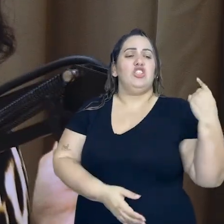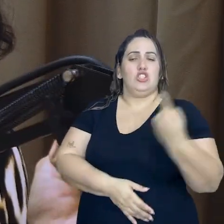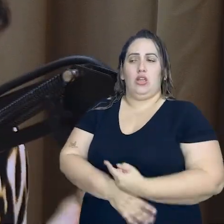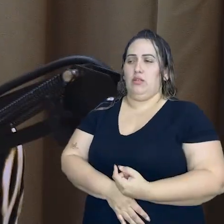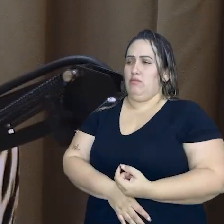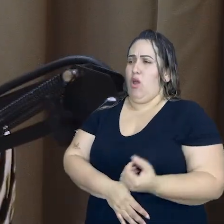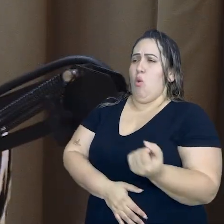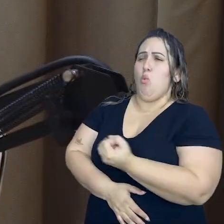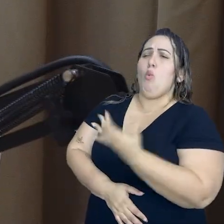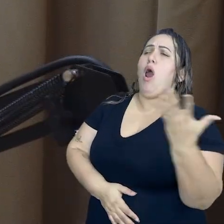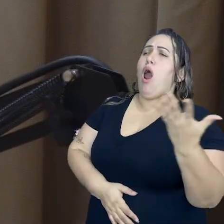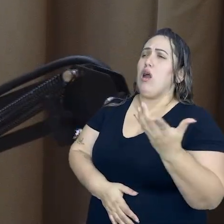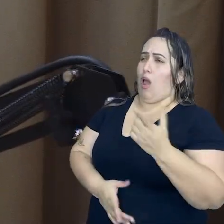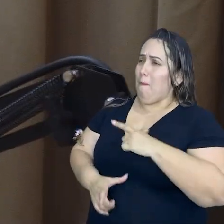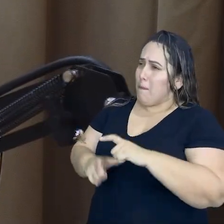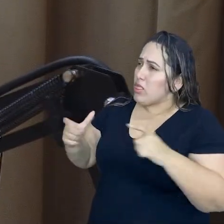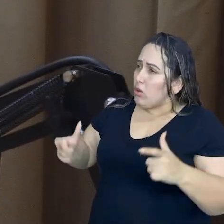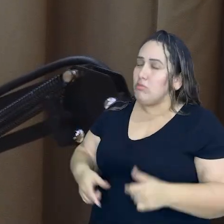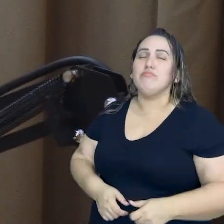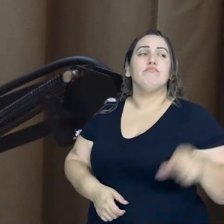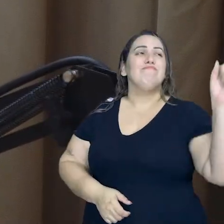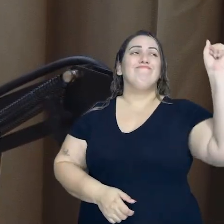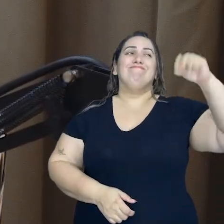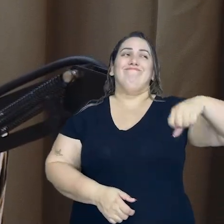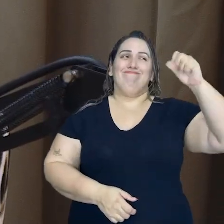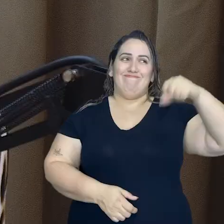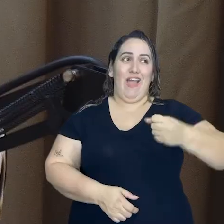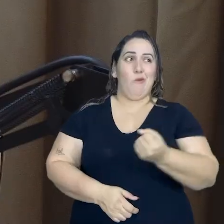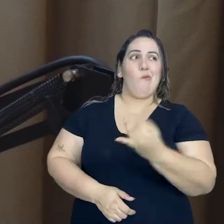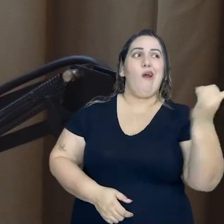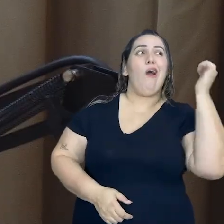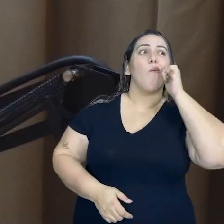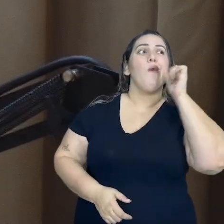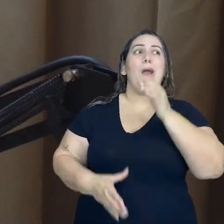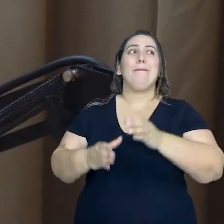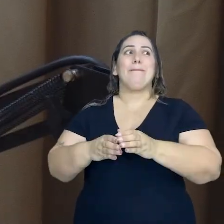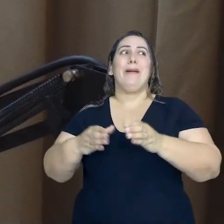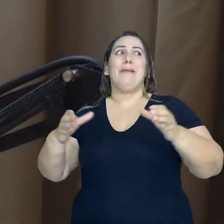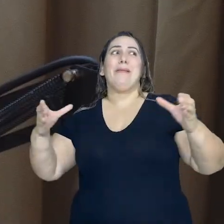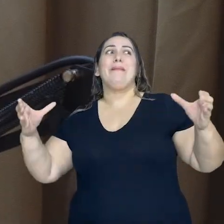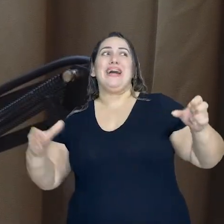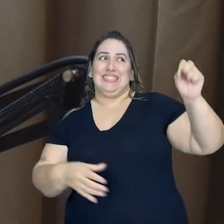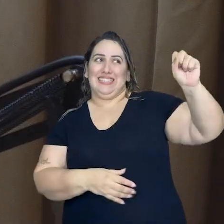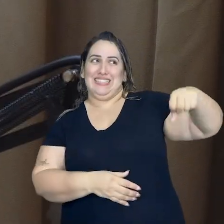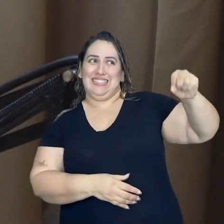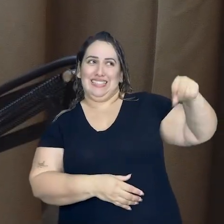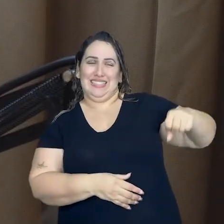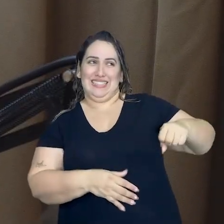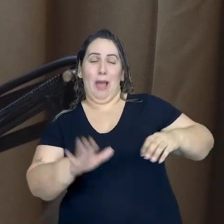Incentivou. Isso daqui é uma análise objetiva? Sim. Só que a análise